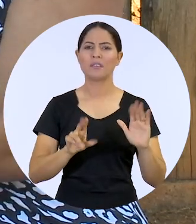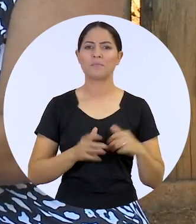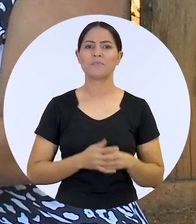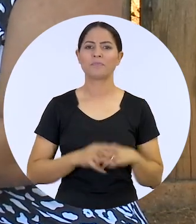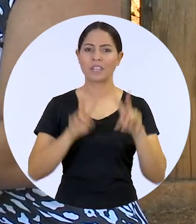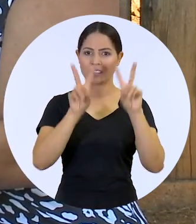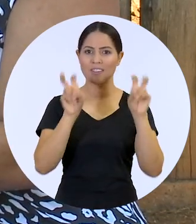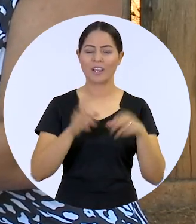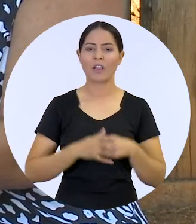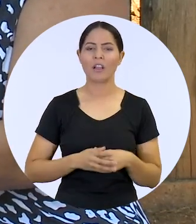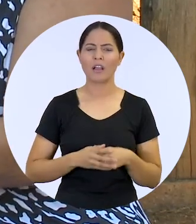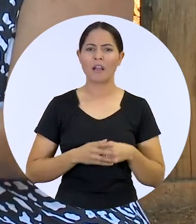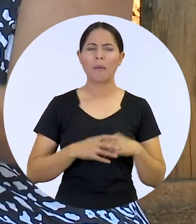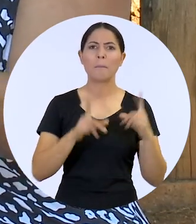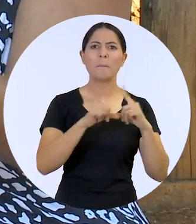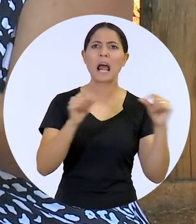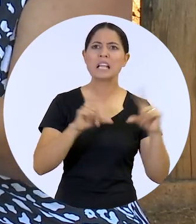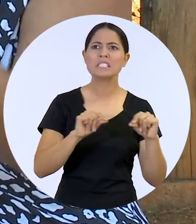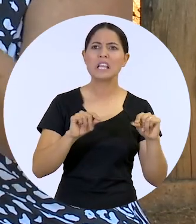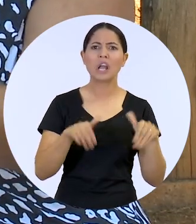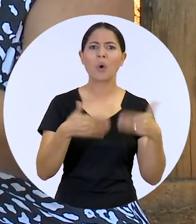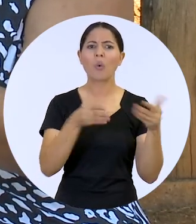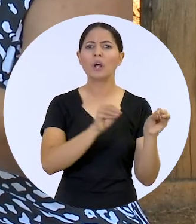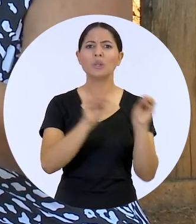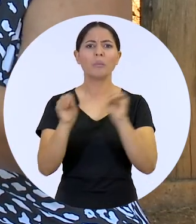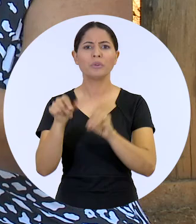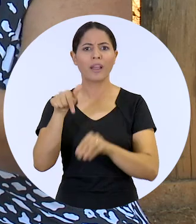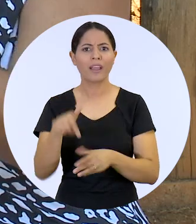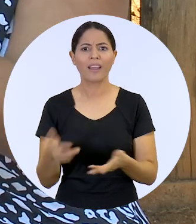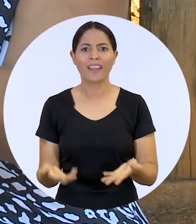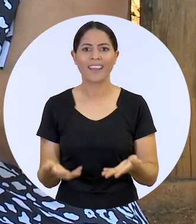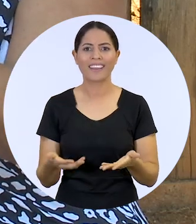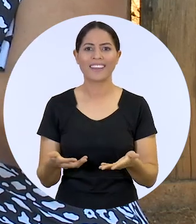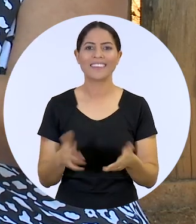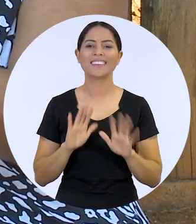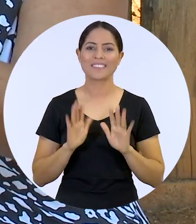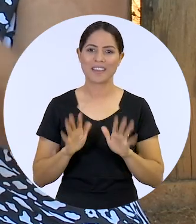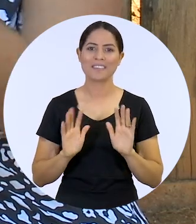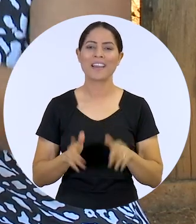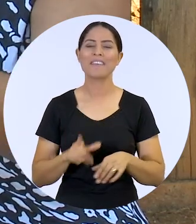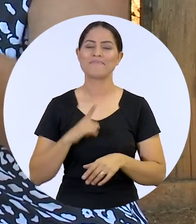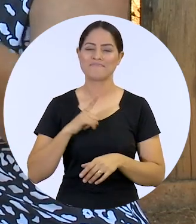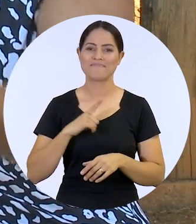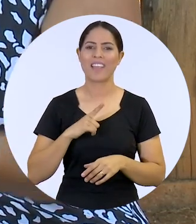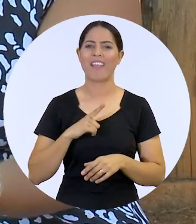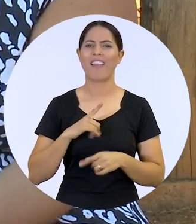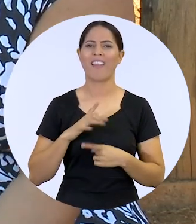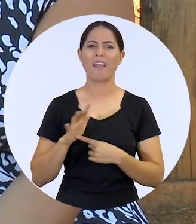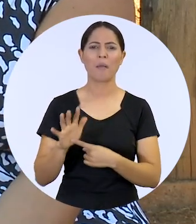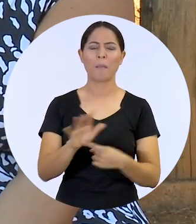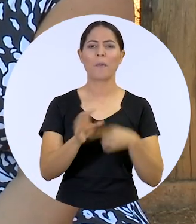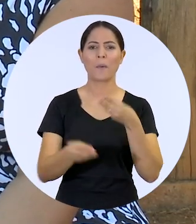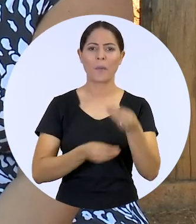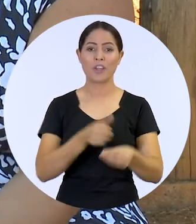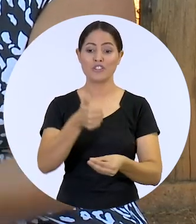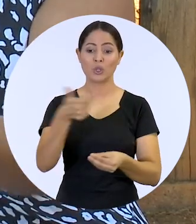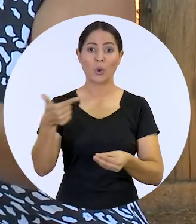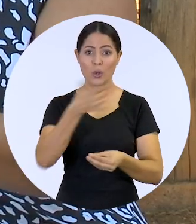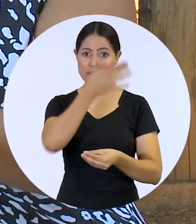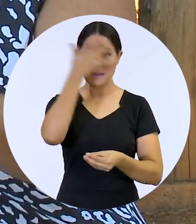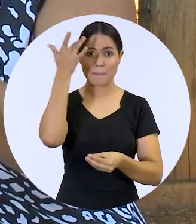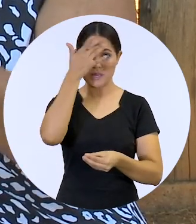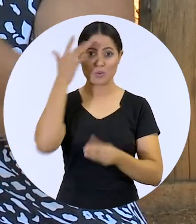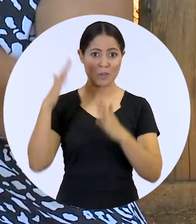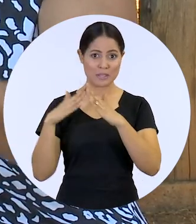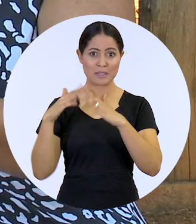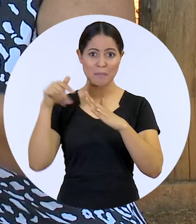vai fazer 60 anos, né, Brasília? Então a gente aproveitou a oportunidade para contar histórias de 12 moradores da nossa instituição,